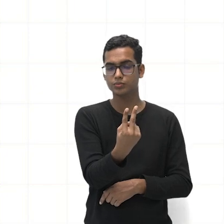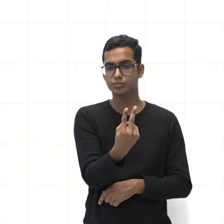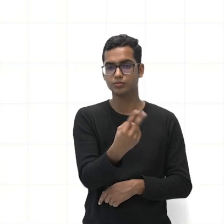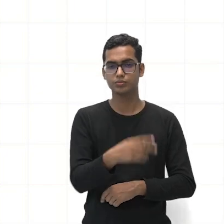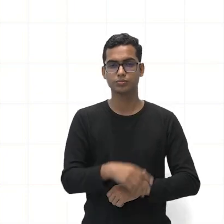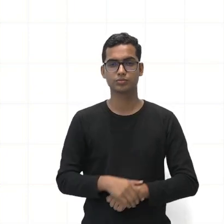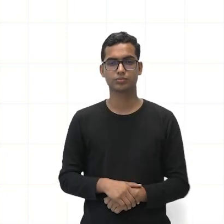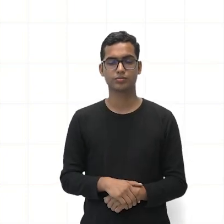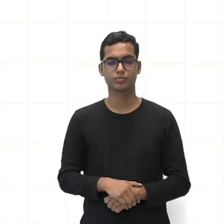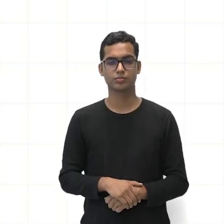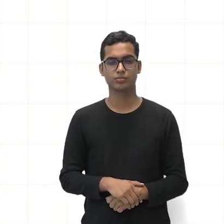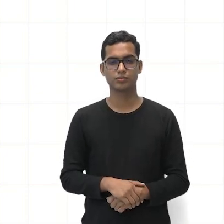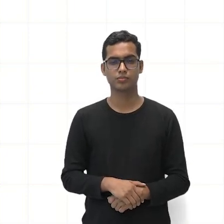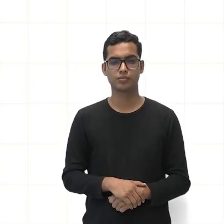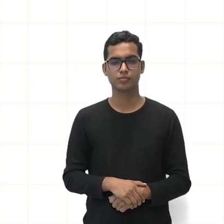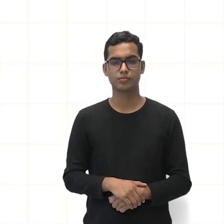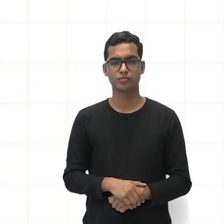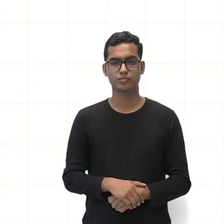16,2